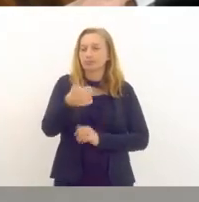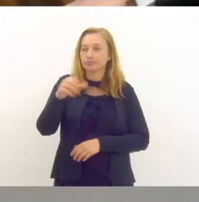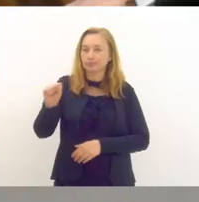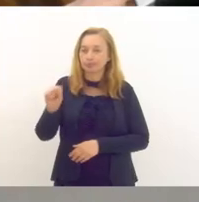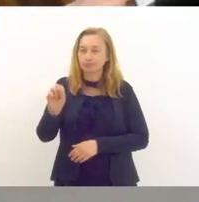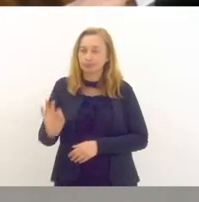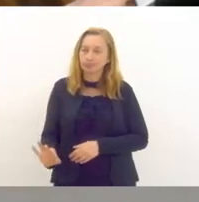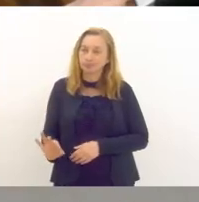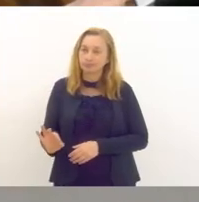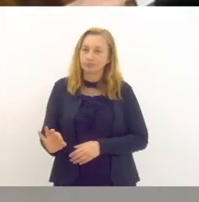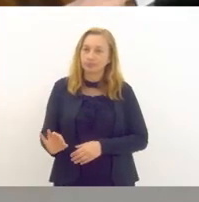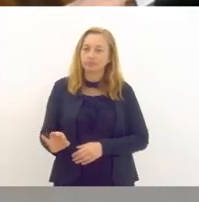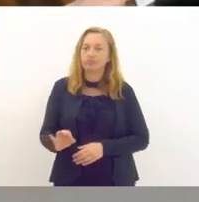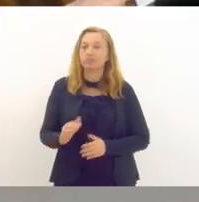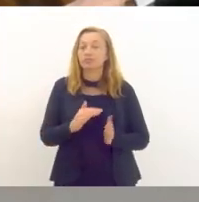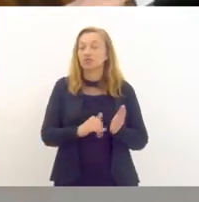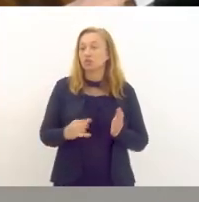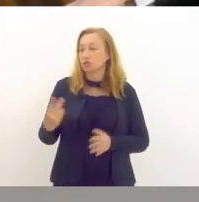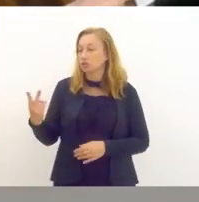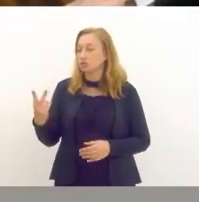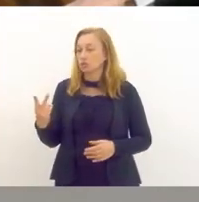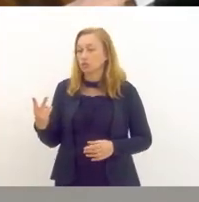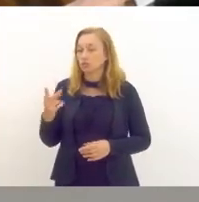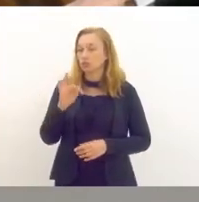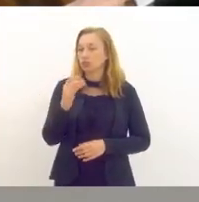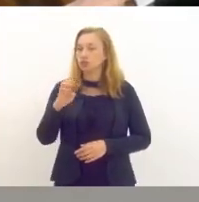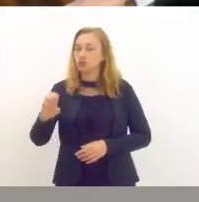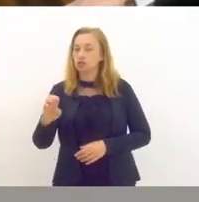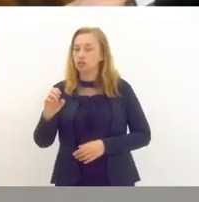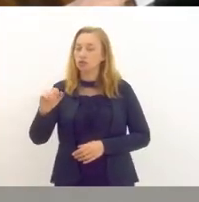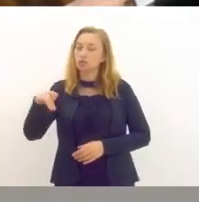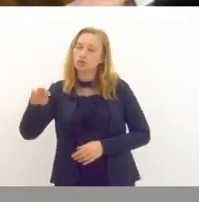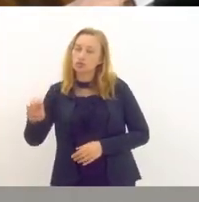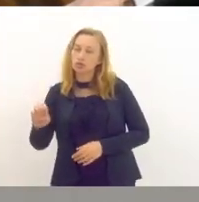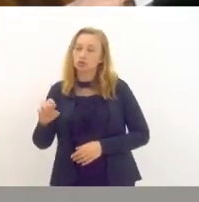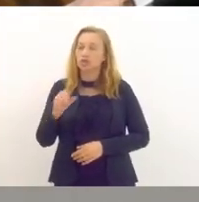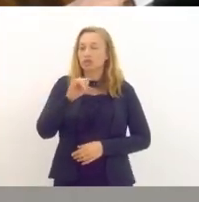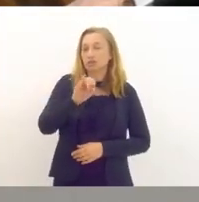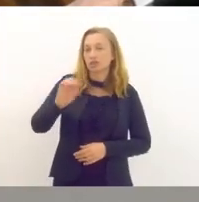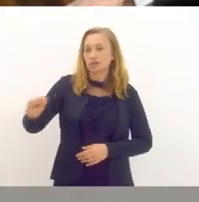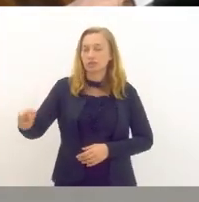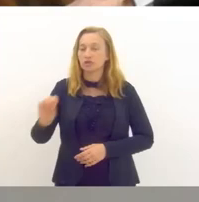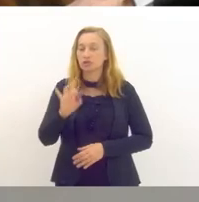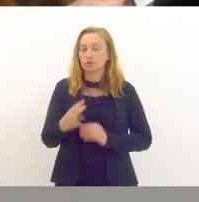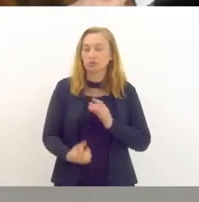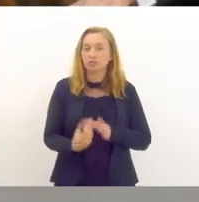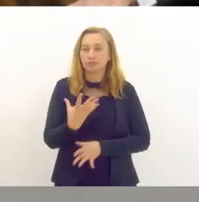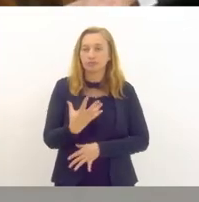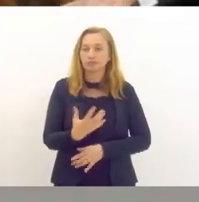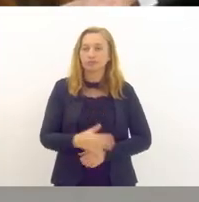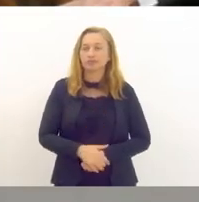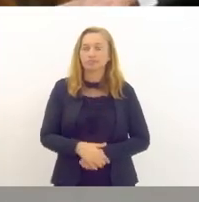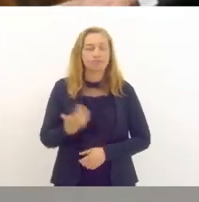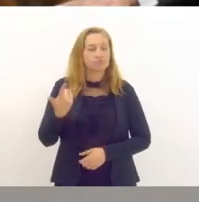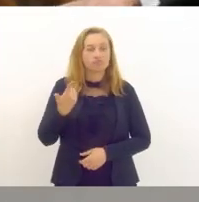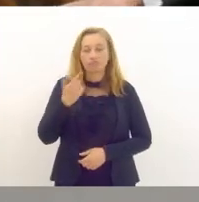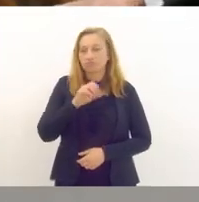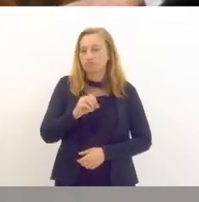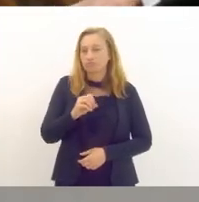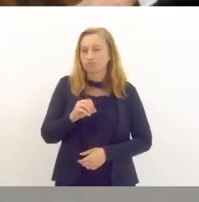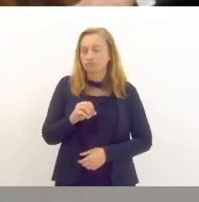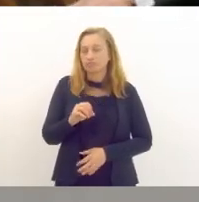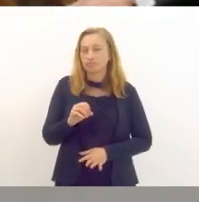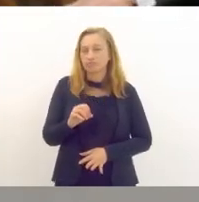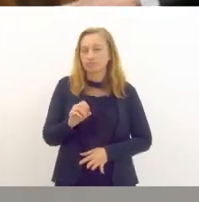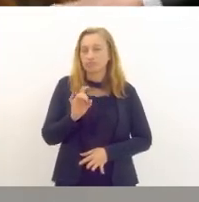fora então você vai cobrar só sobre a produção e você não consegue a minha energia